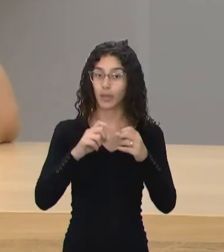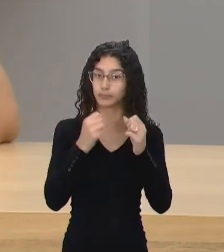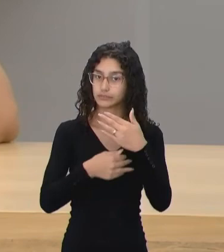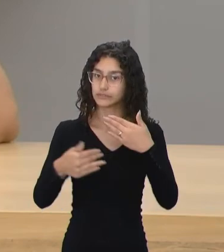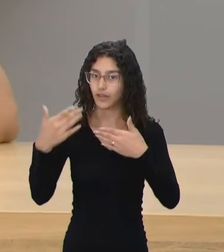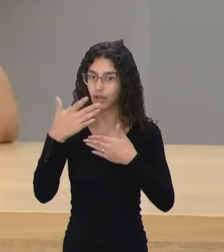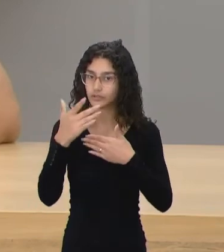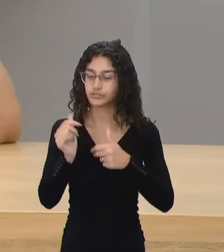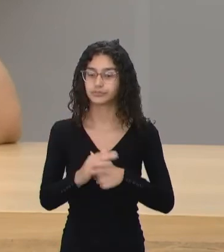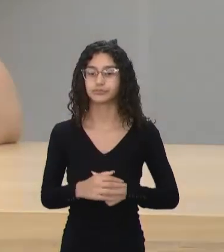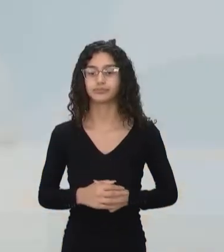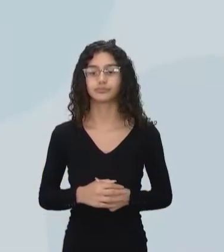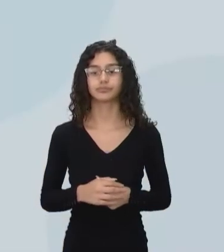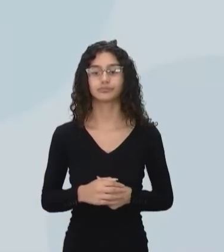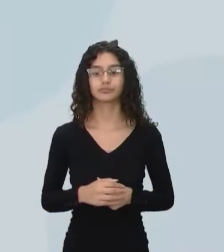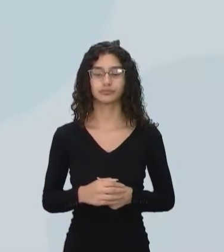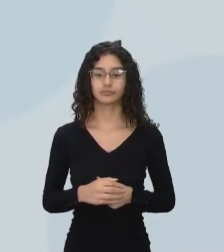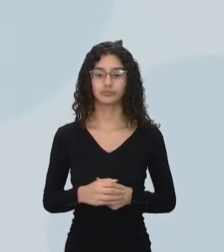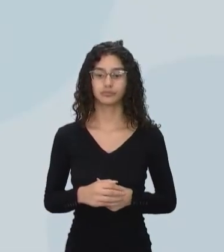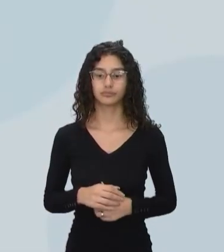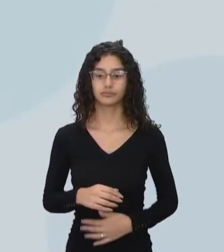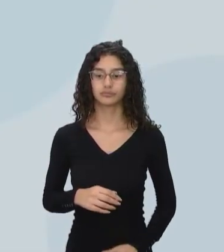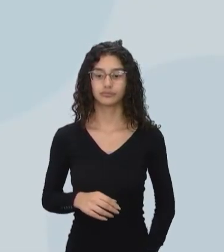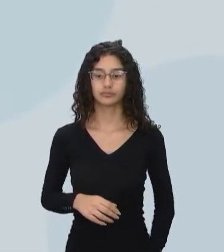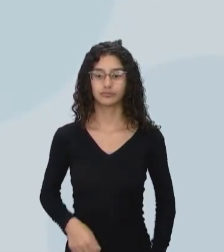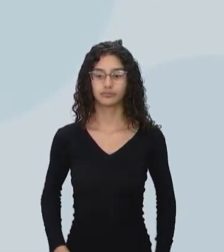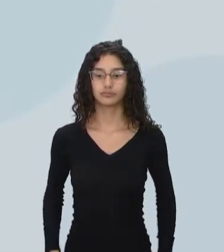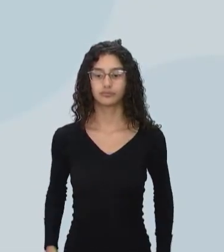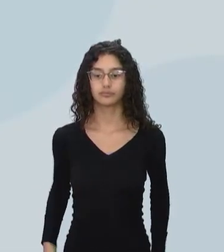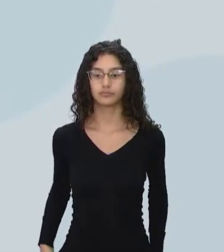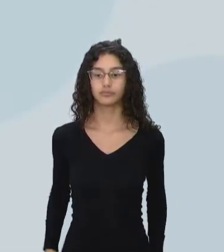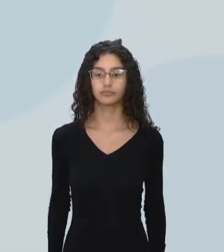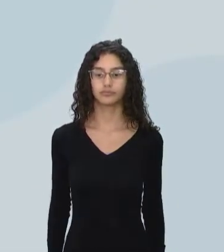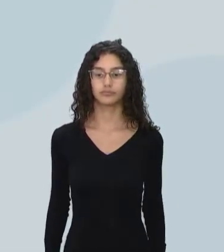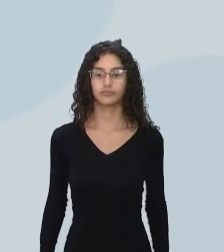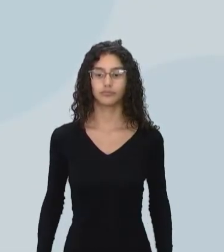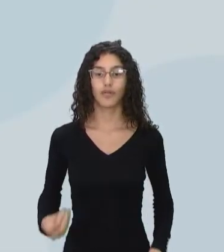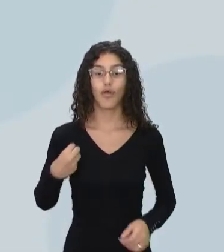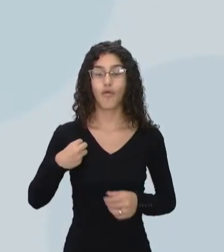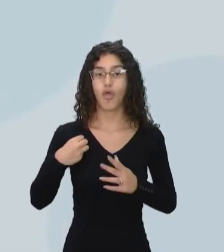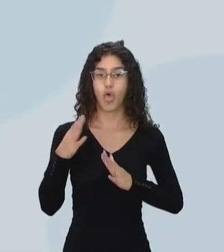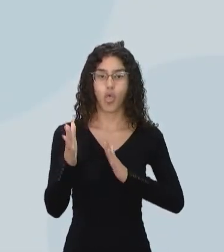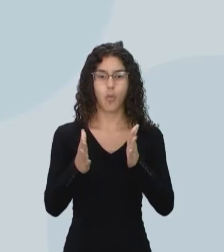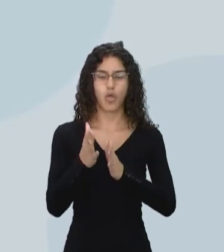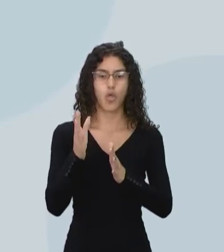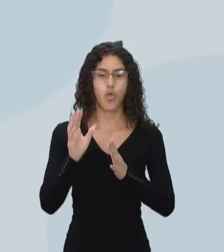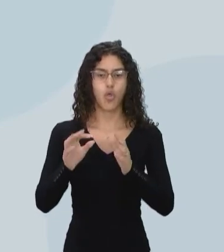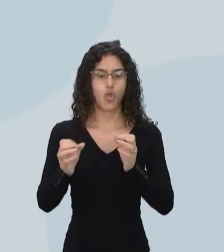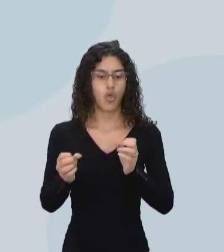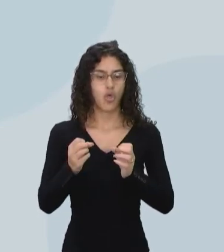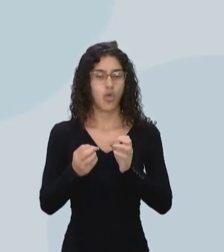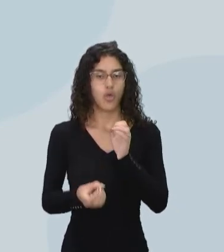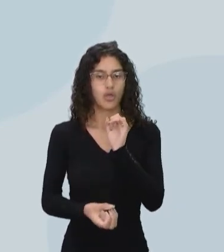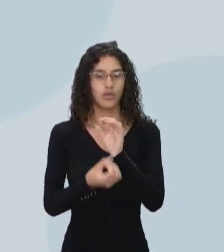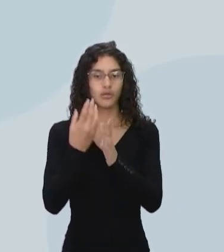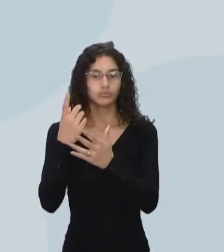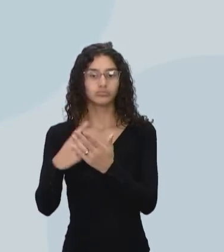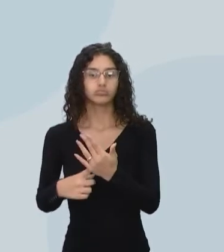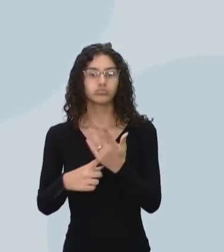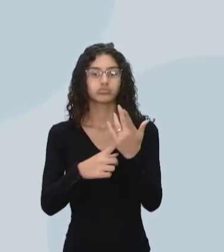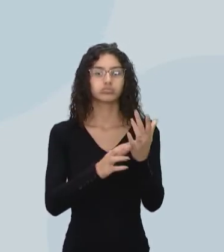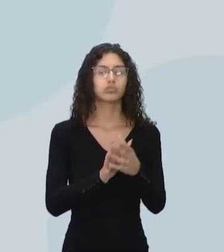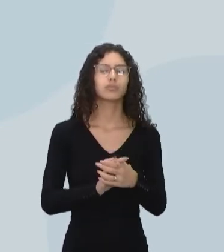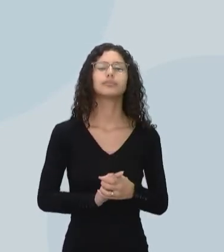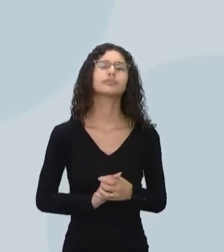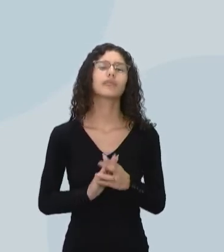nossos slides. Então, eles estão vivendo nesse período de grandes tecnologias que estão surgindo.